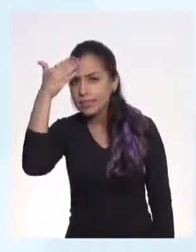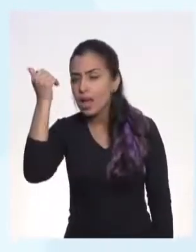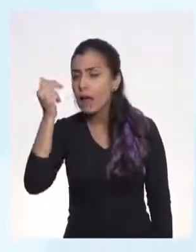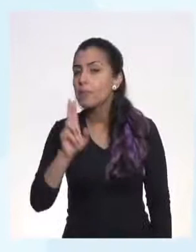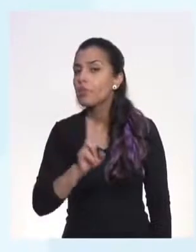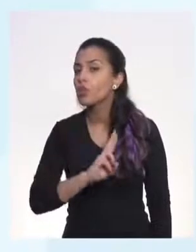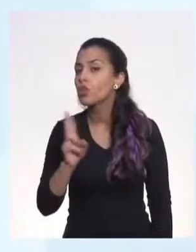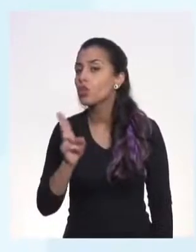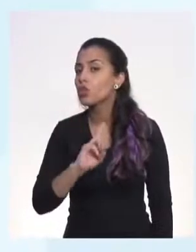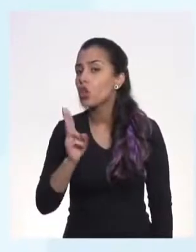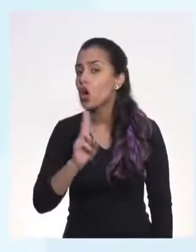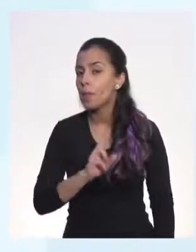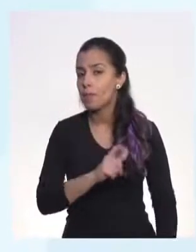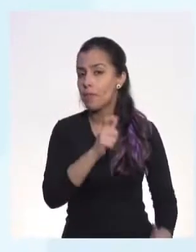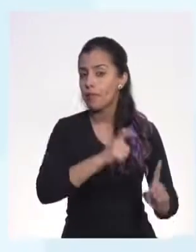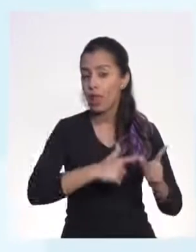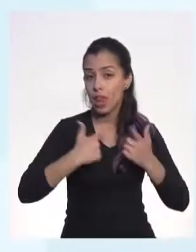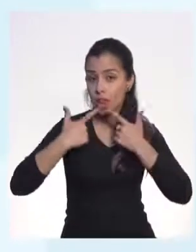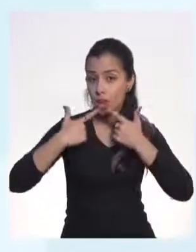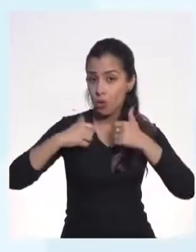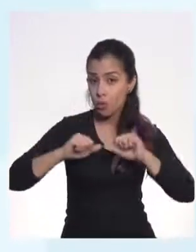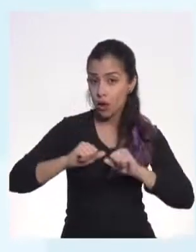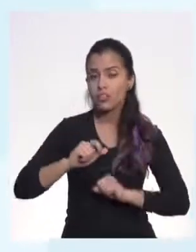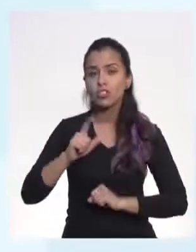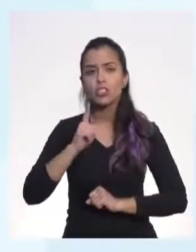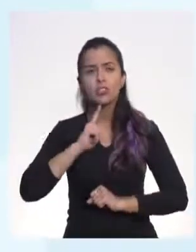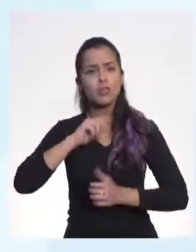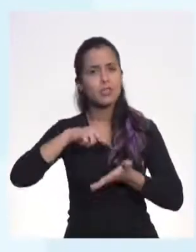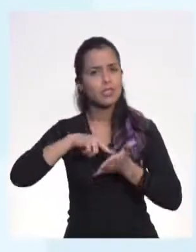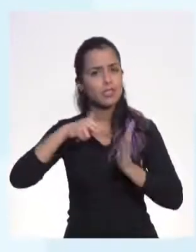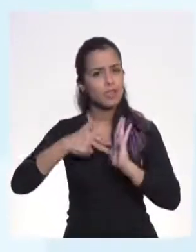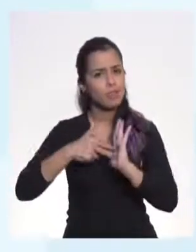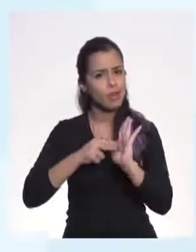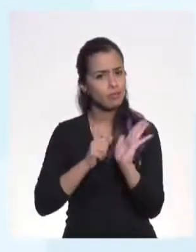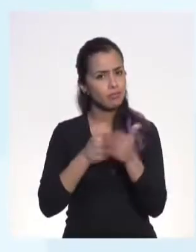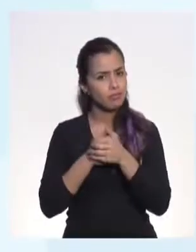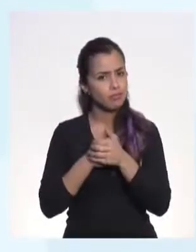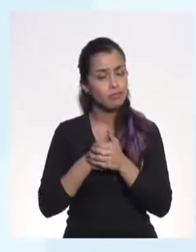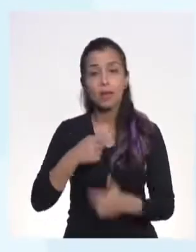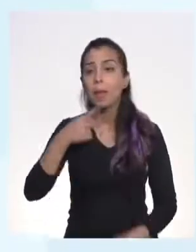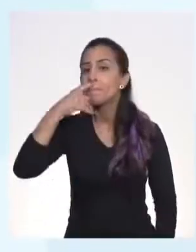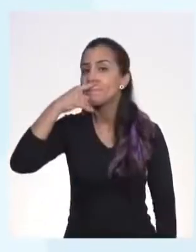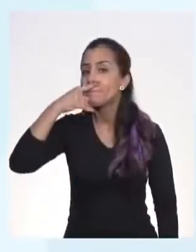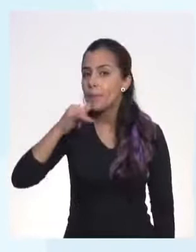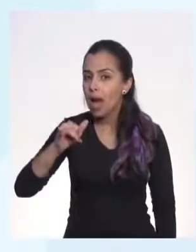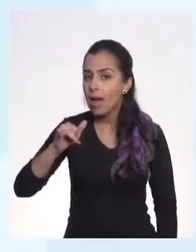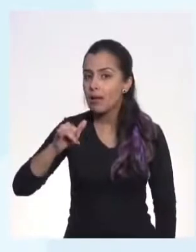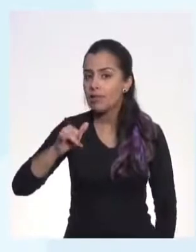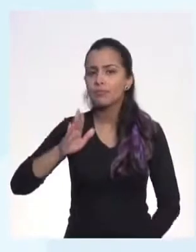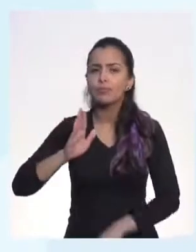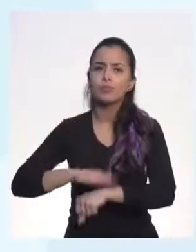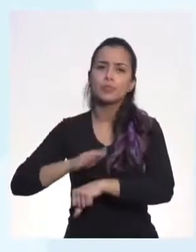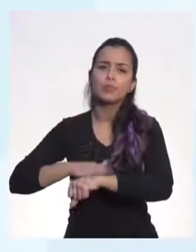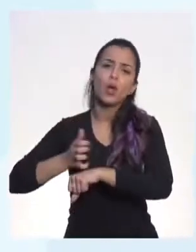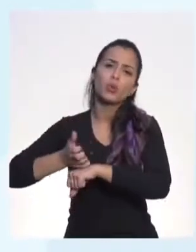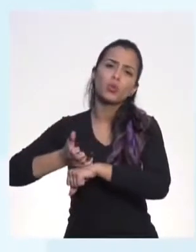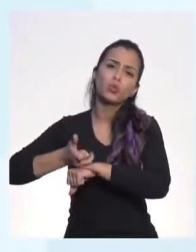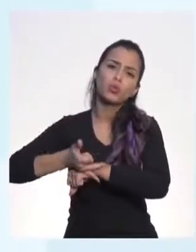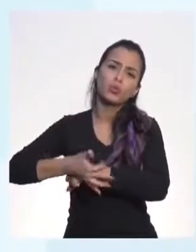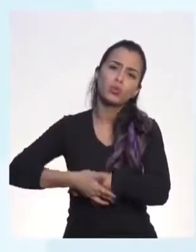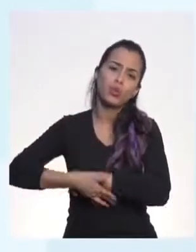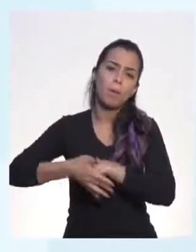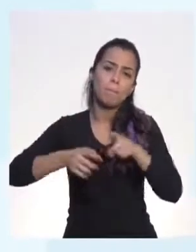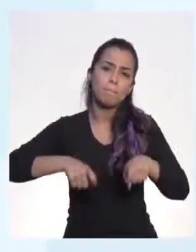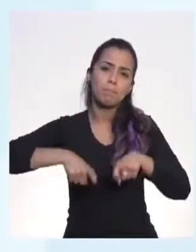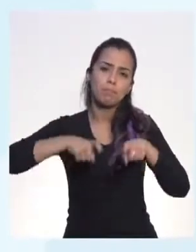nome da figura de linguagem que o MIT um termo o pai a muito Madrugou na roça Qual é o